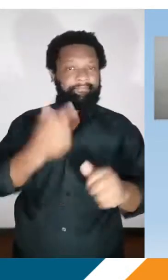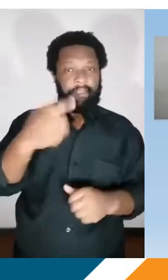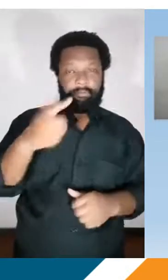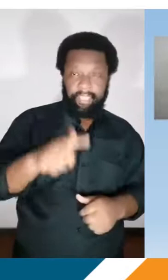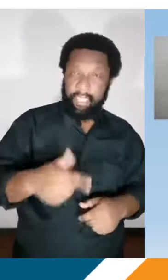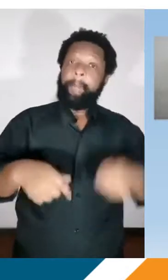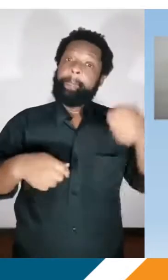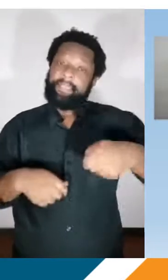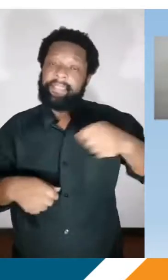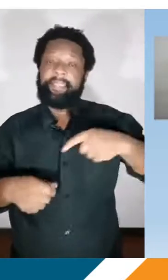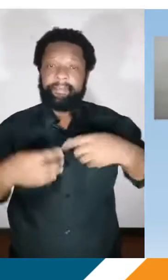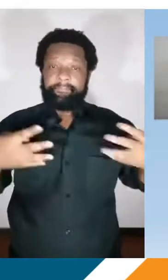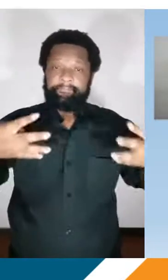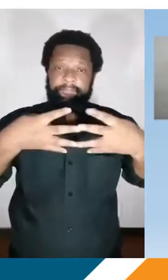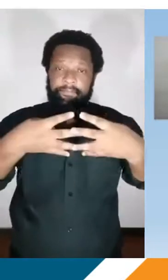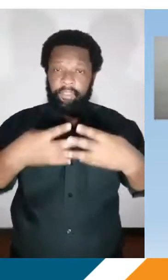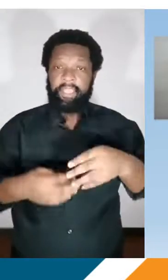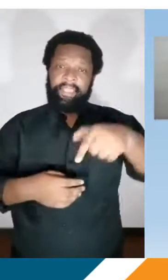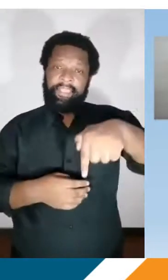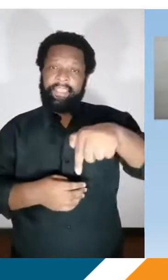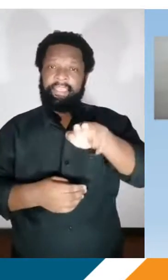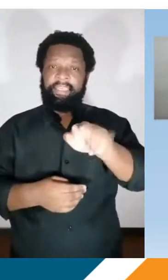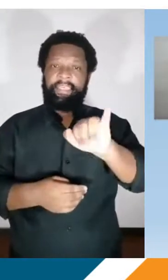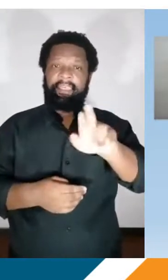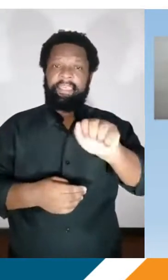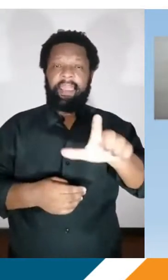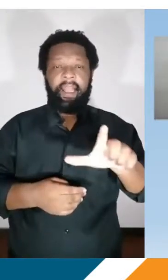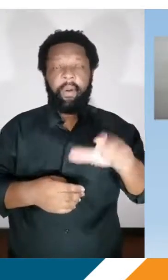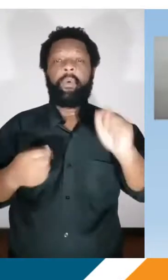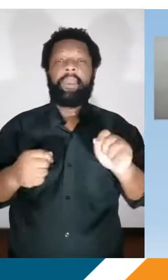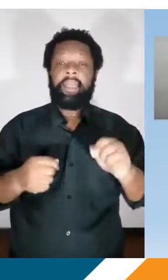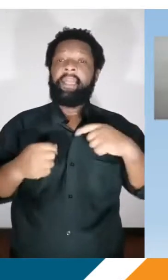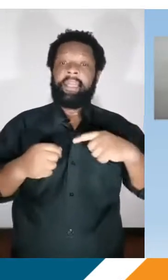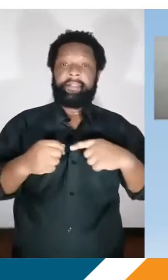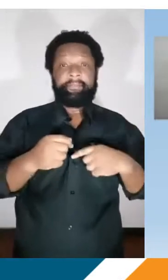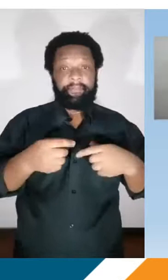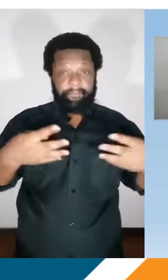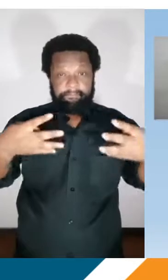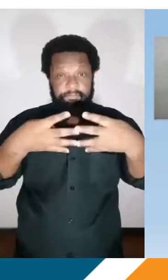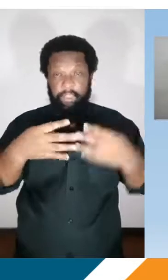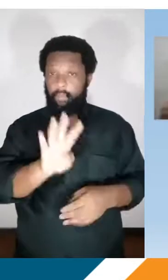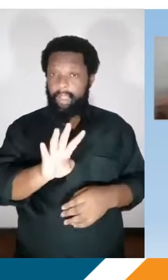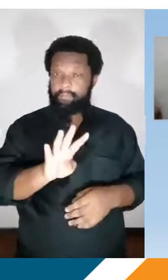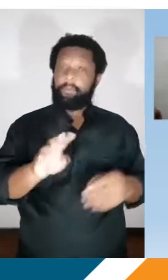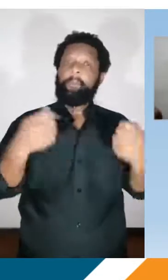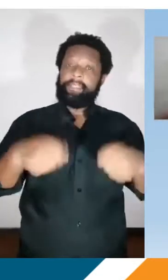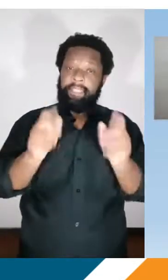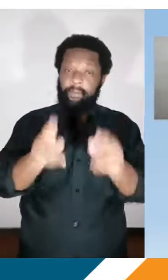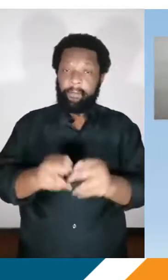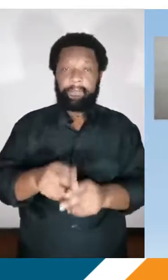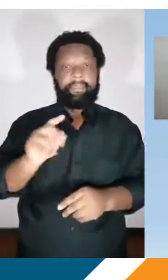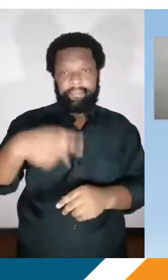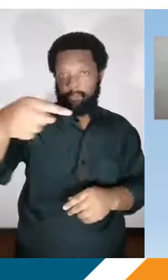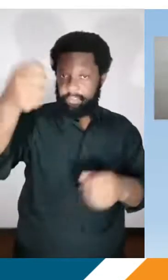tá? Ele necessariamente vai ter que ser um carbono quiral, tá? O quiral vem no grego questão de mão, tá? Porque eu vou falar para vocês mais para frente,